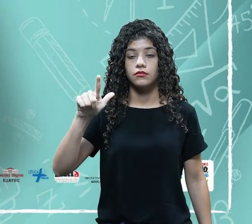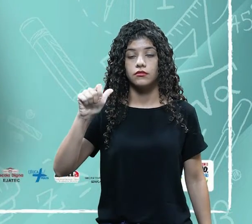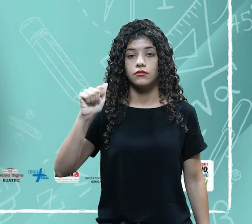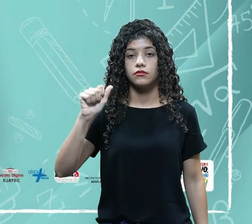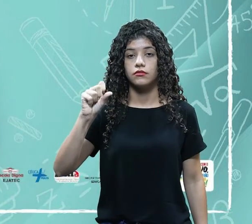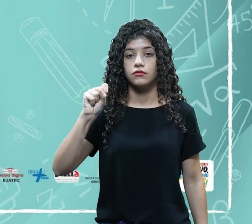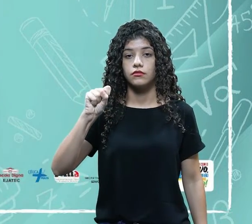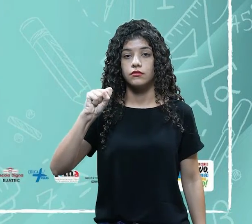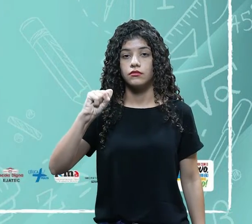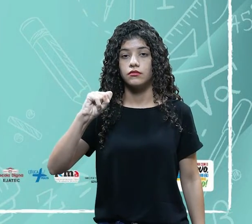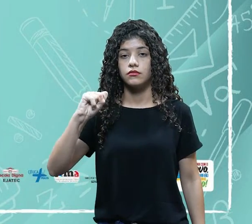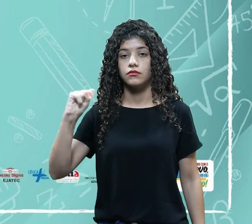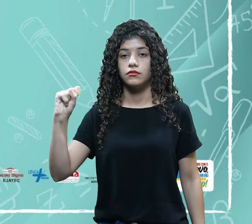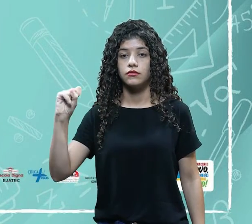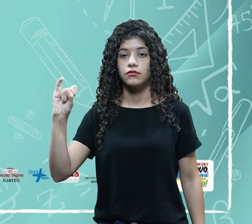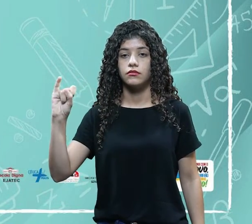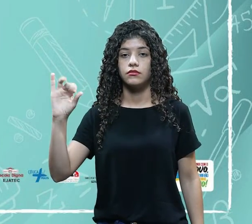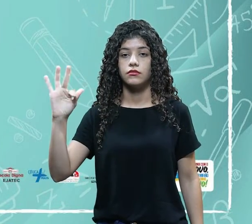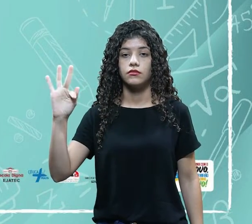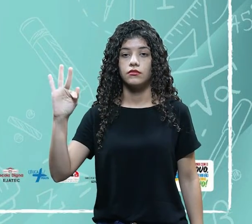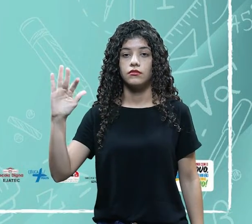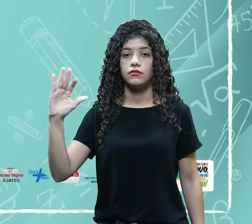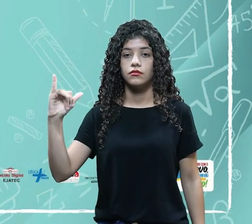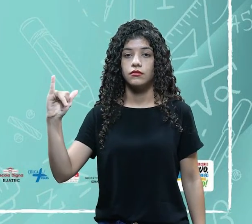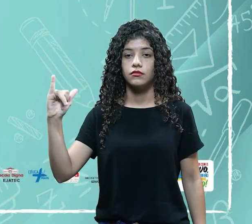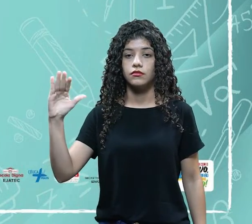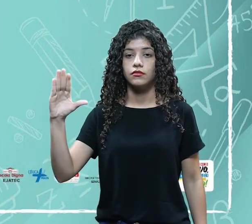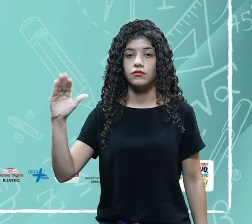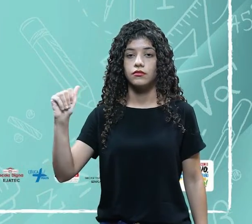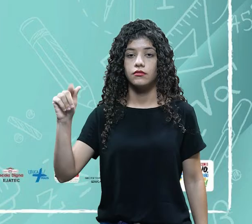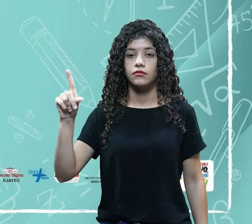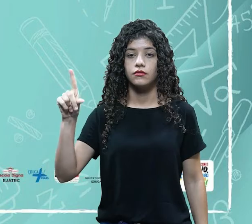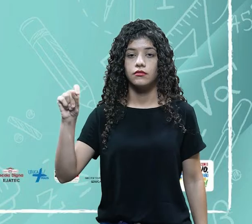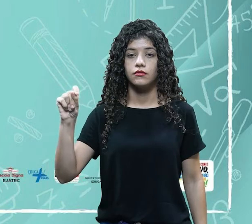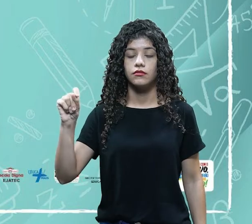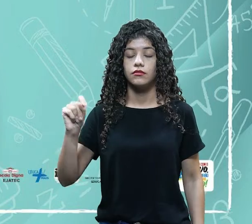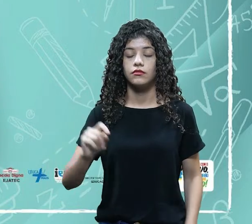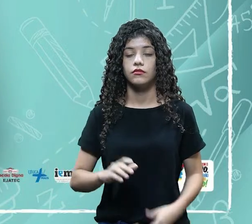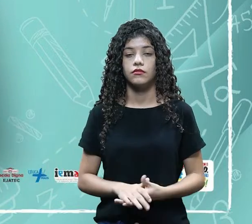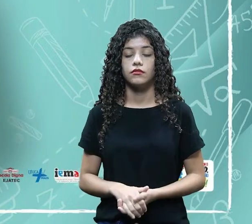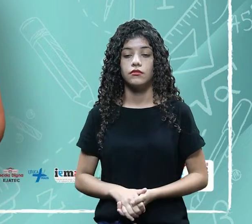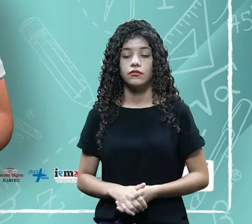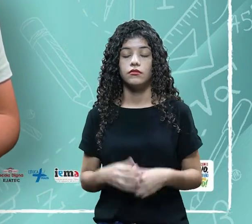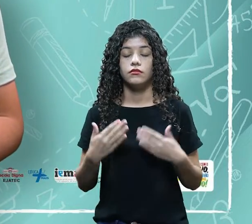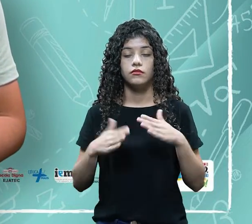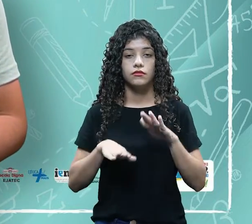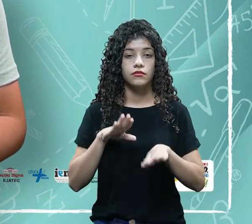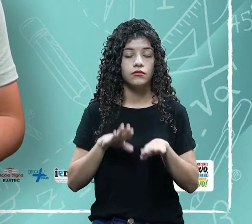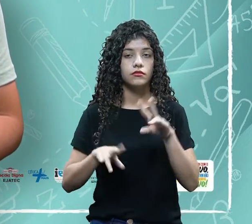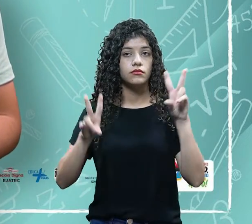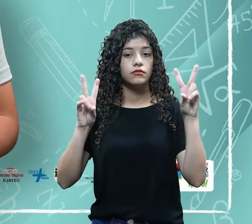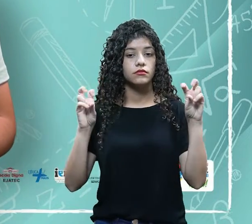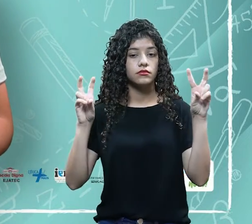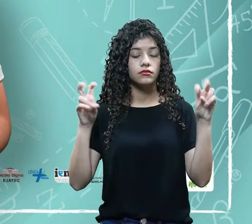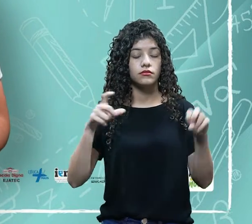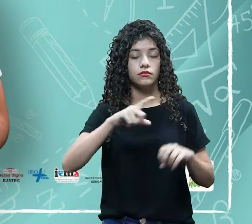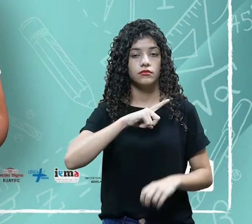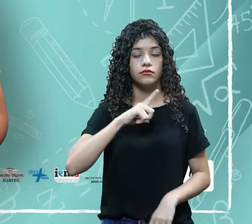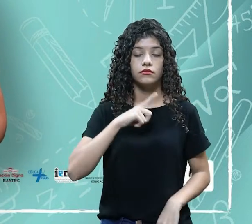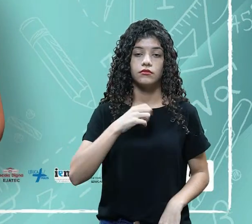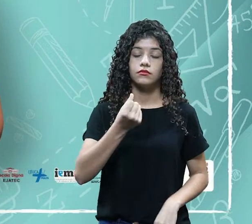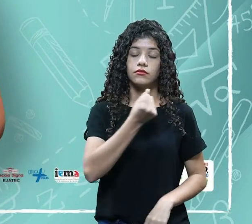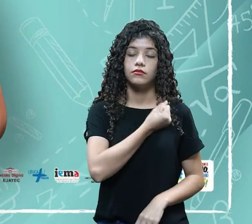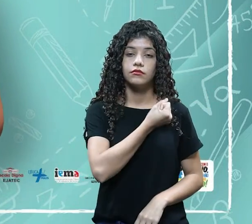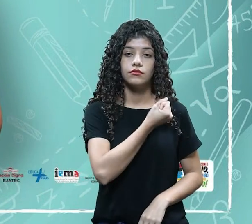início a gente falou que os documentos eles são classificados de acordo com o assunto? Pois é, aqui nessa fase ele vai receber uma